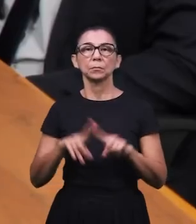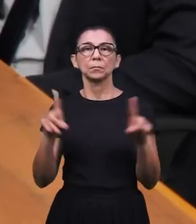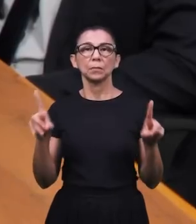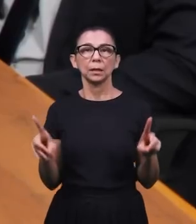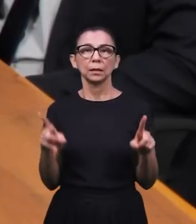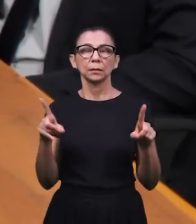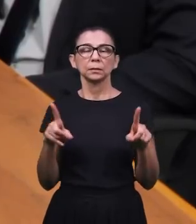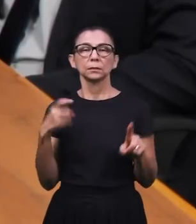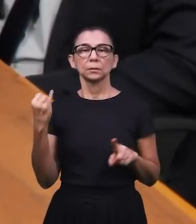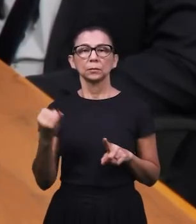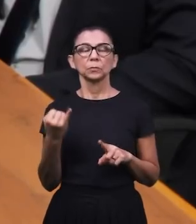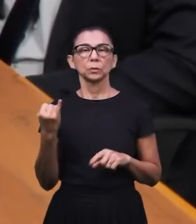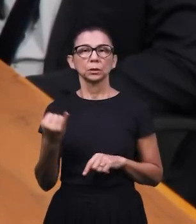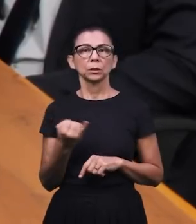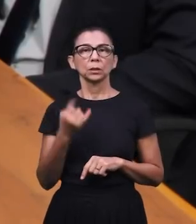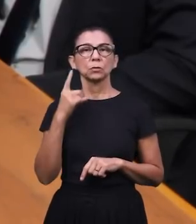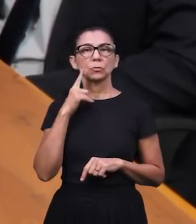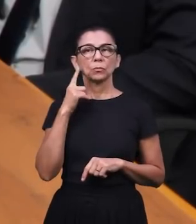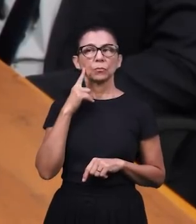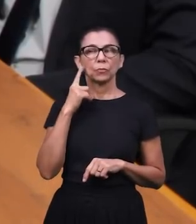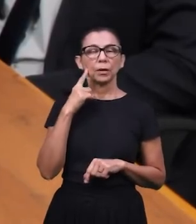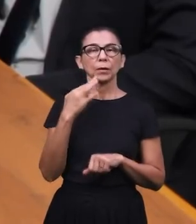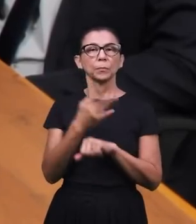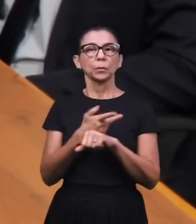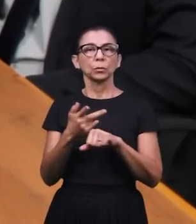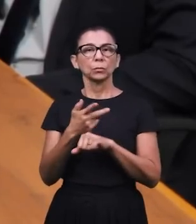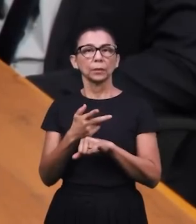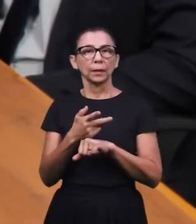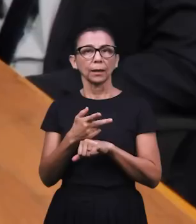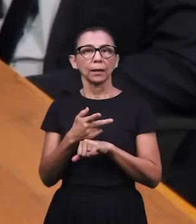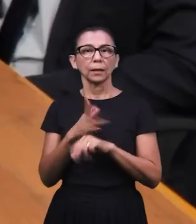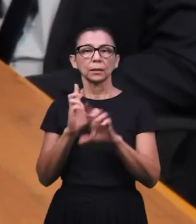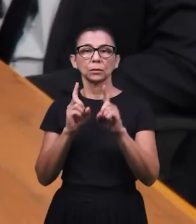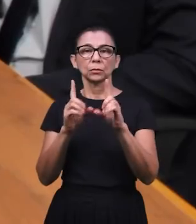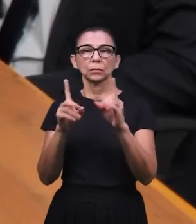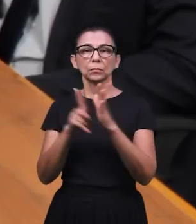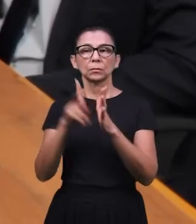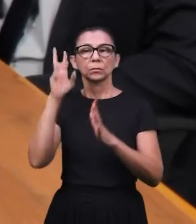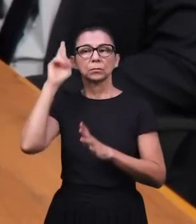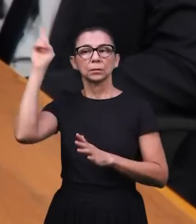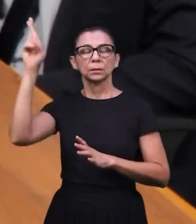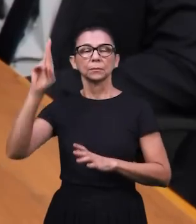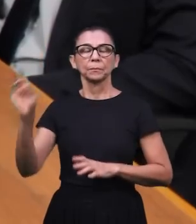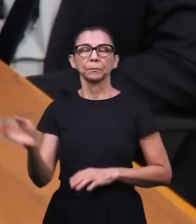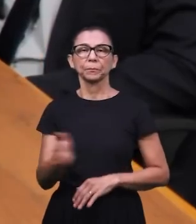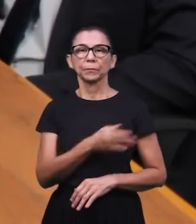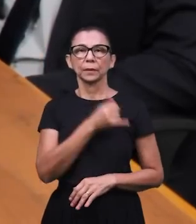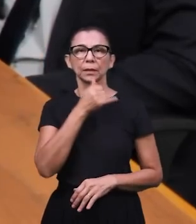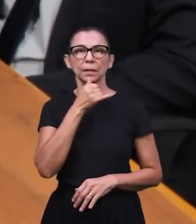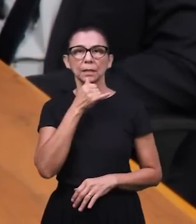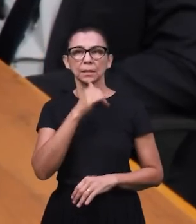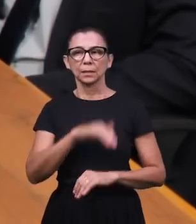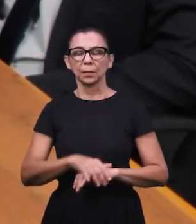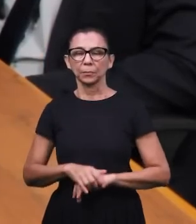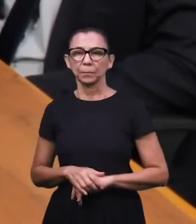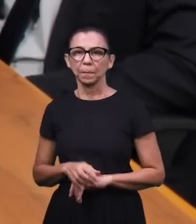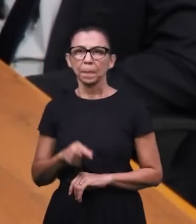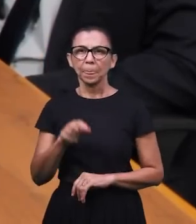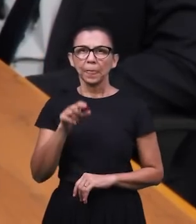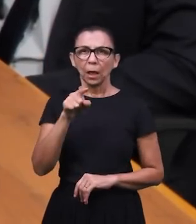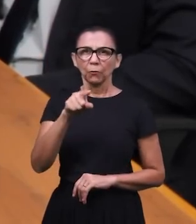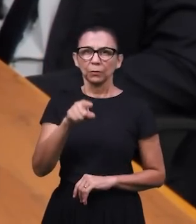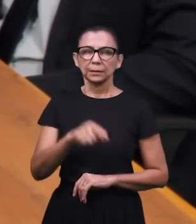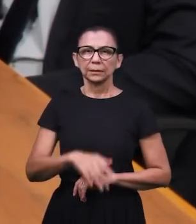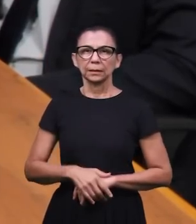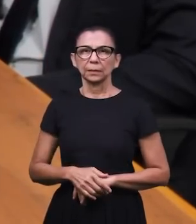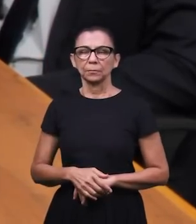Senhor. Então, veja só, os pais, nós como pais, temos que saber como criar uma ira no filho. Por exemplo, você faz uma promessa